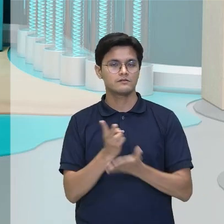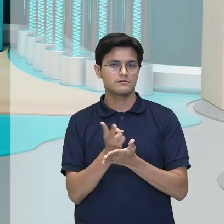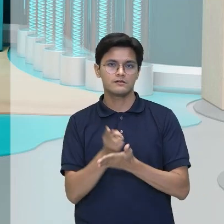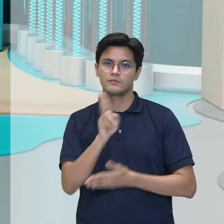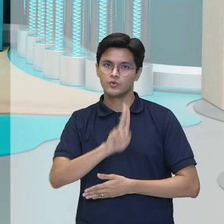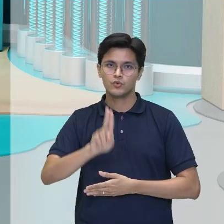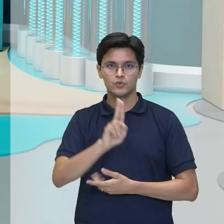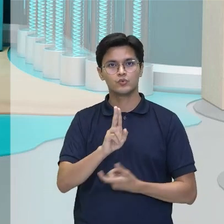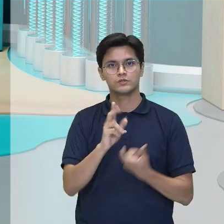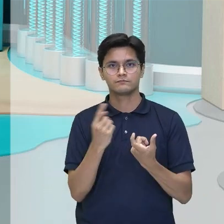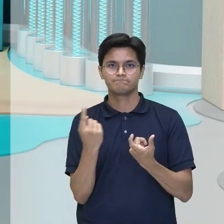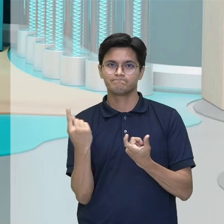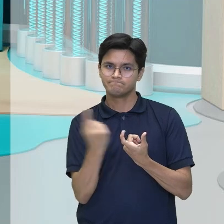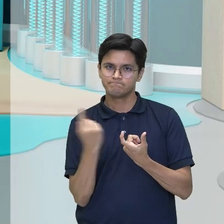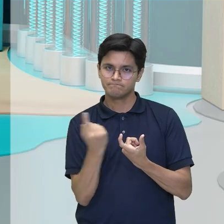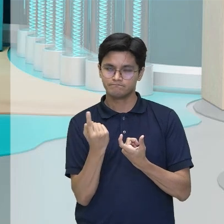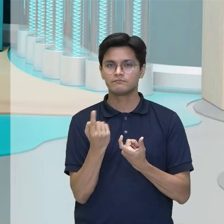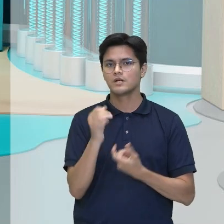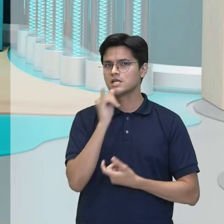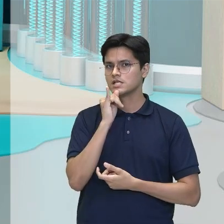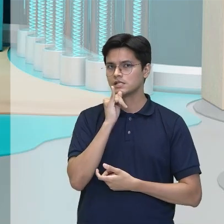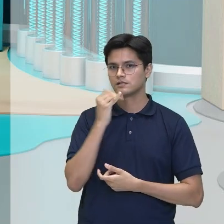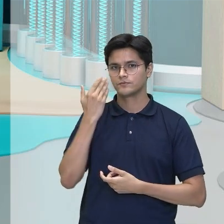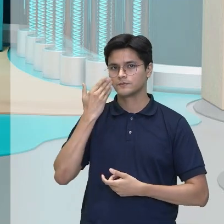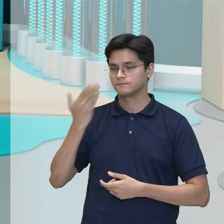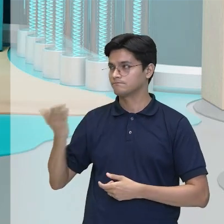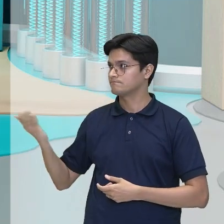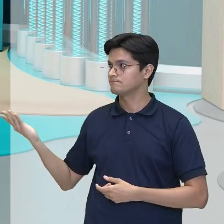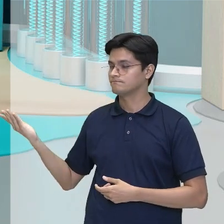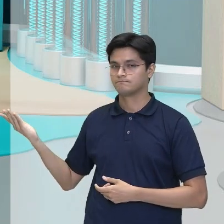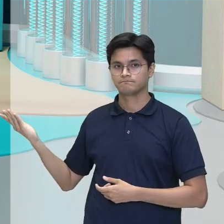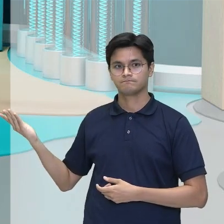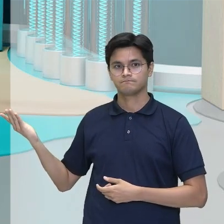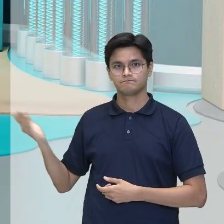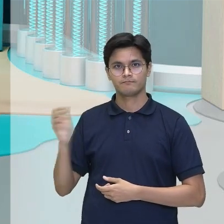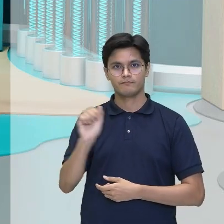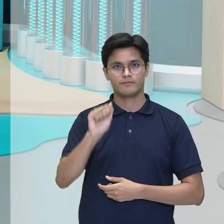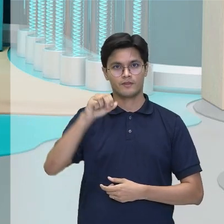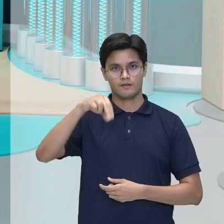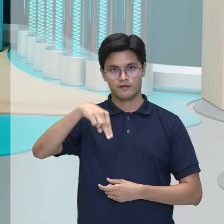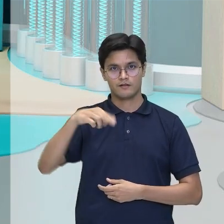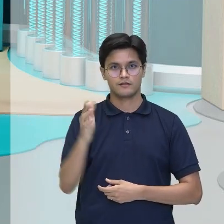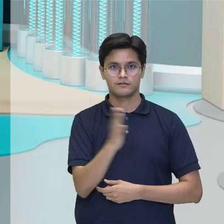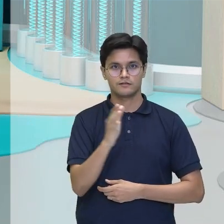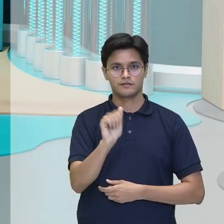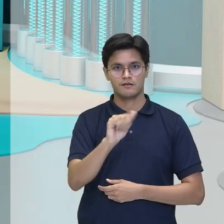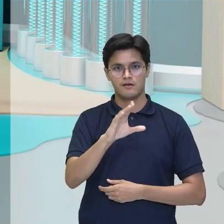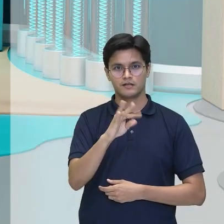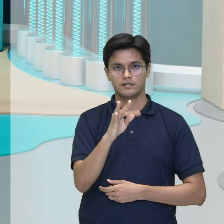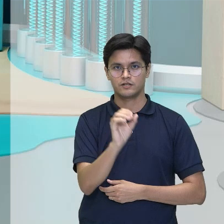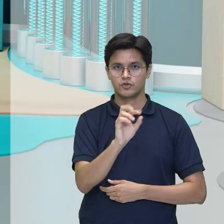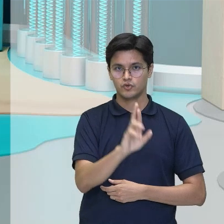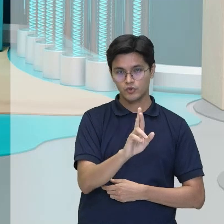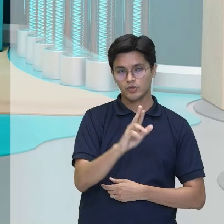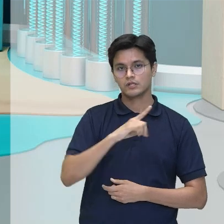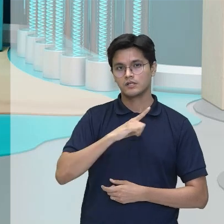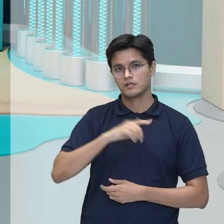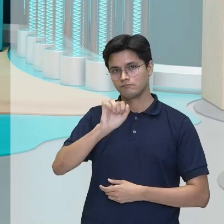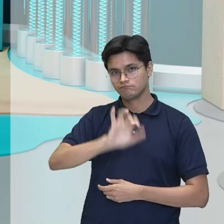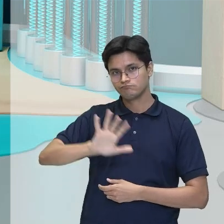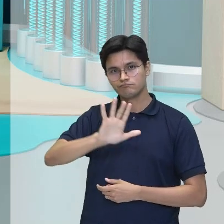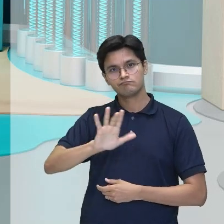singular. Vamos ver exemplos comigo aqui. An actor, né? Você tem a imagem aqui desse ator atuando lá no palco.